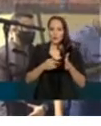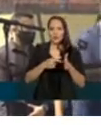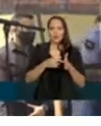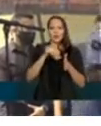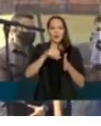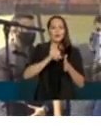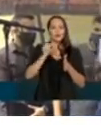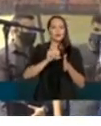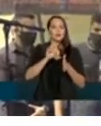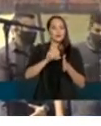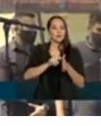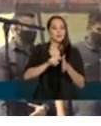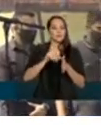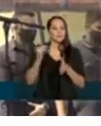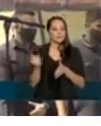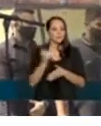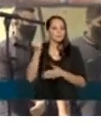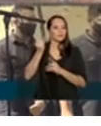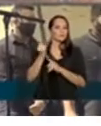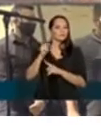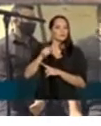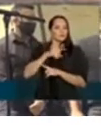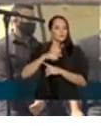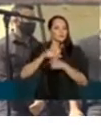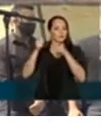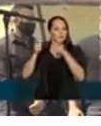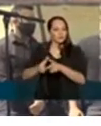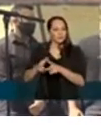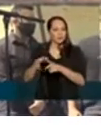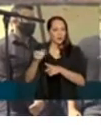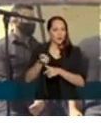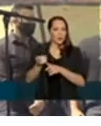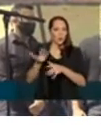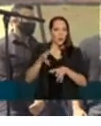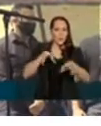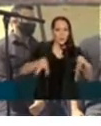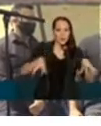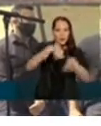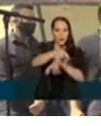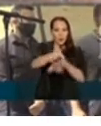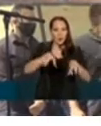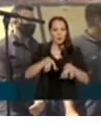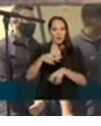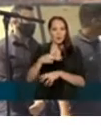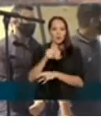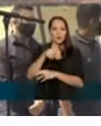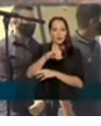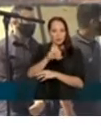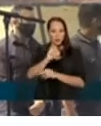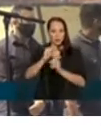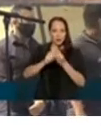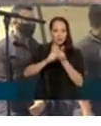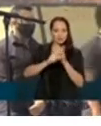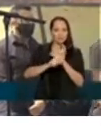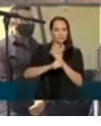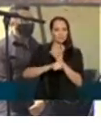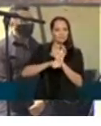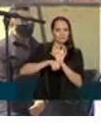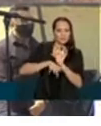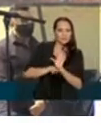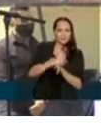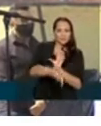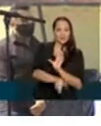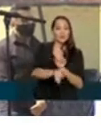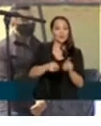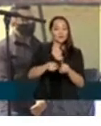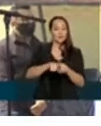natureza indômita, onde estão localizados o bioma Pantanal, um extraordinário patrimônio